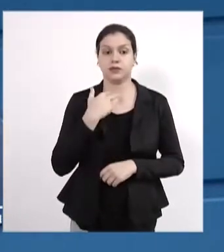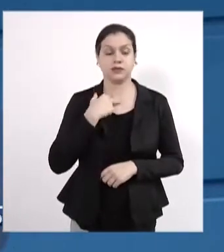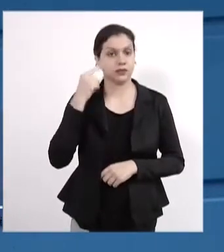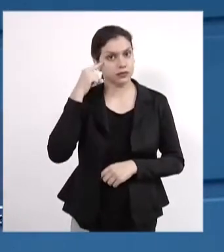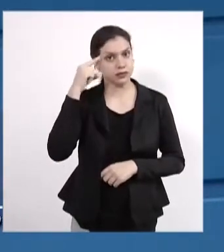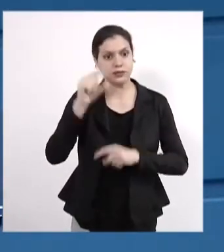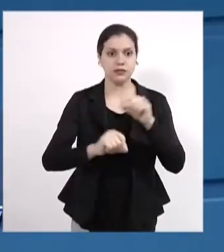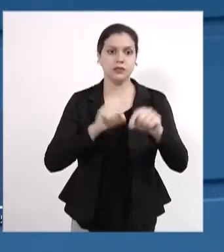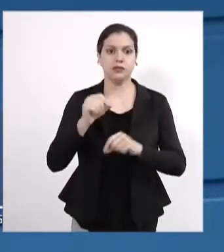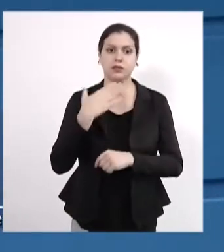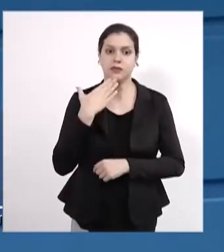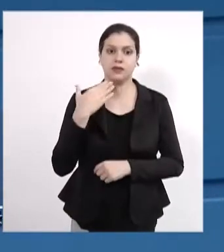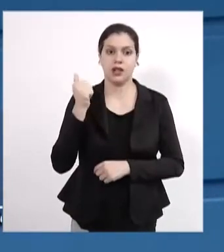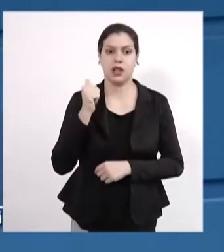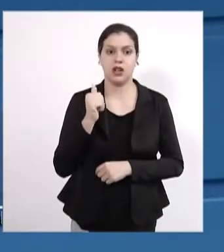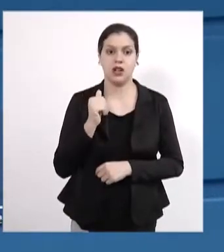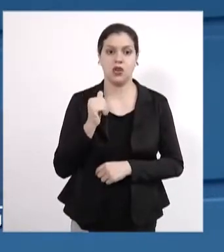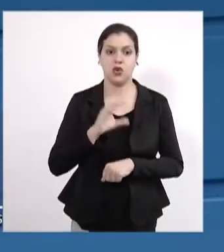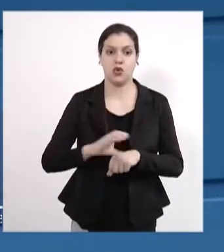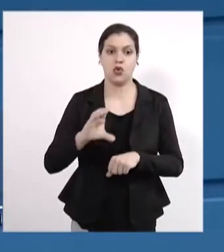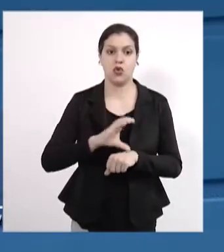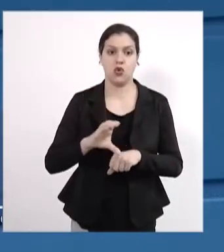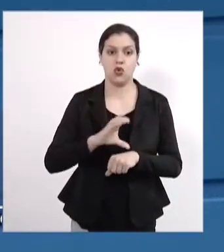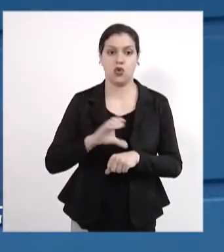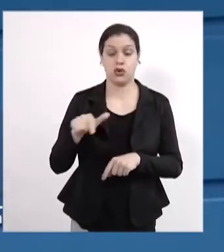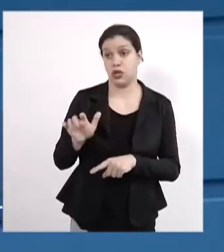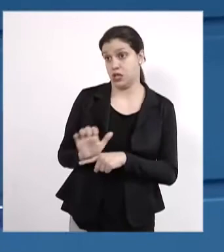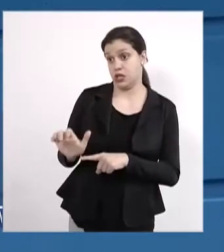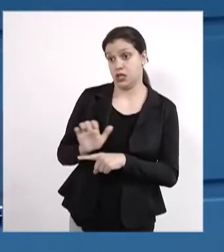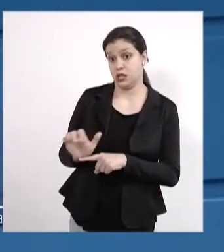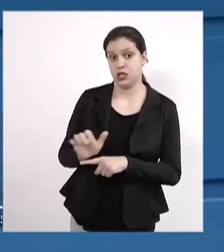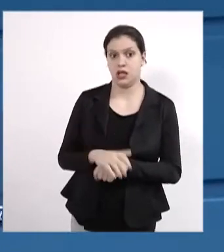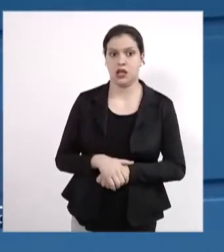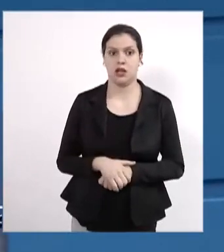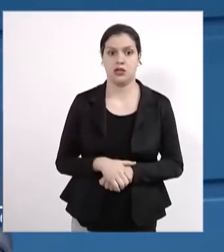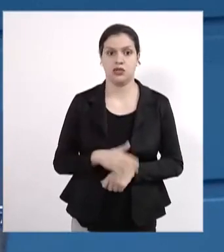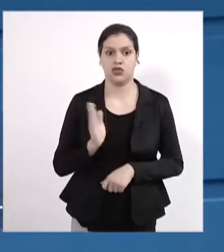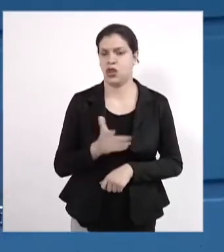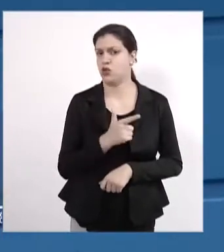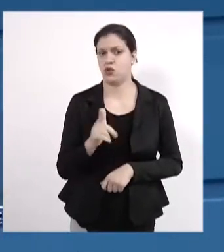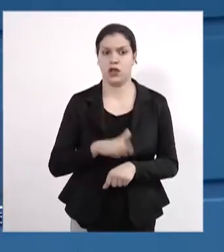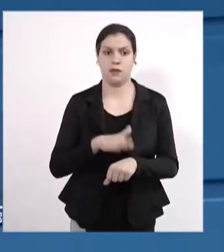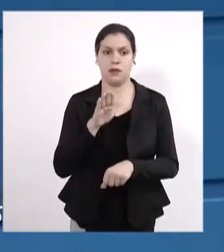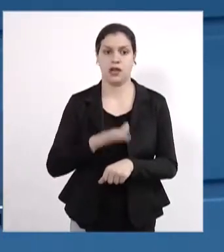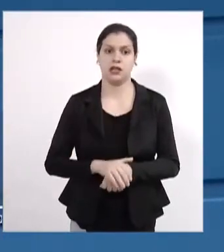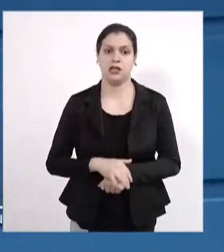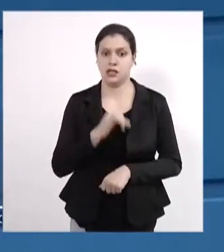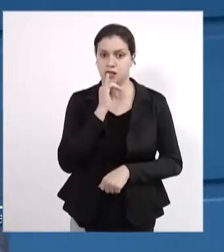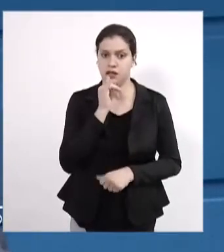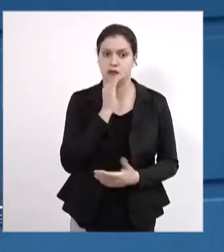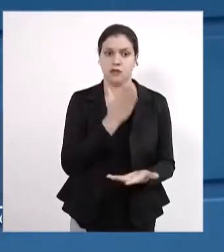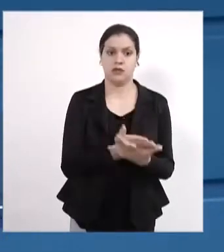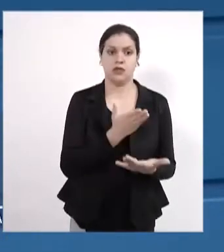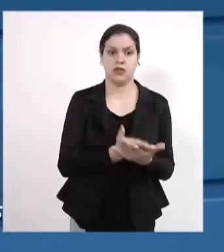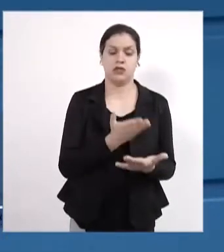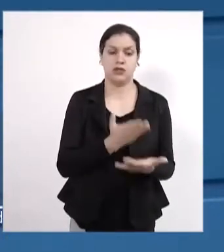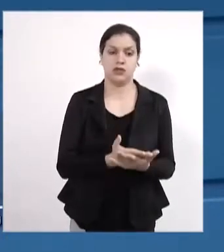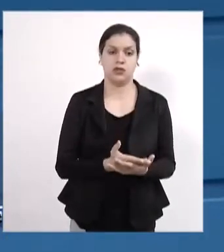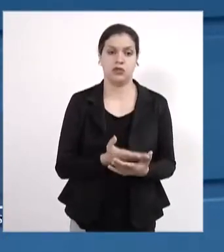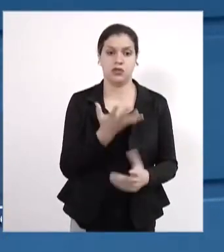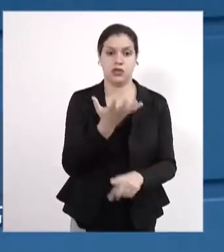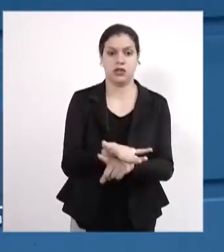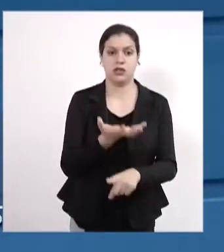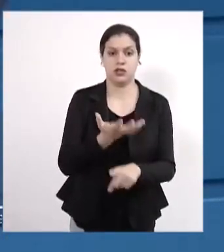os melhores cursinhos se encontram aqui no estado, já não estão mais. Ele estuda em determinada matéria com o professor de